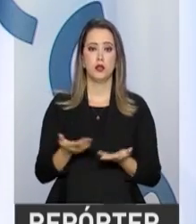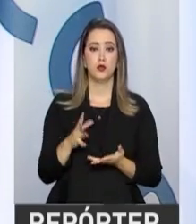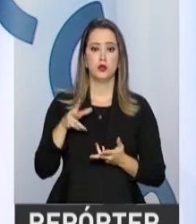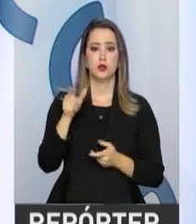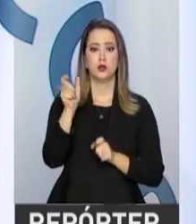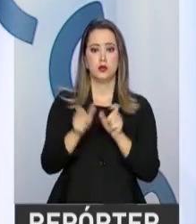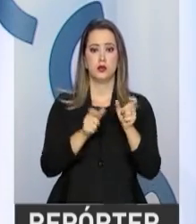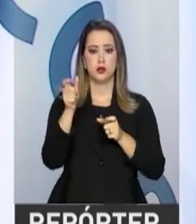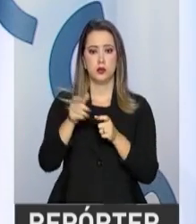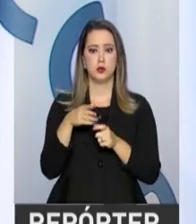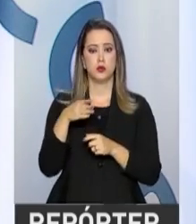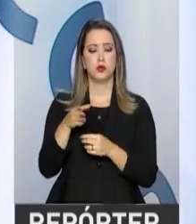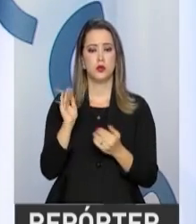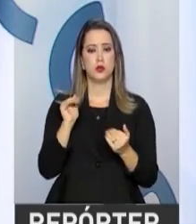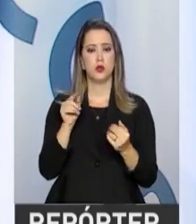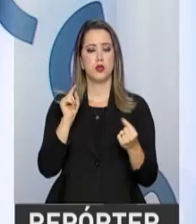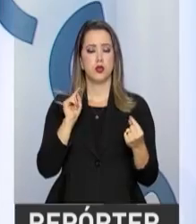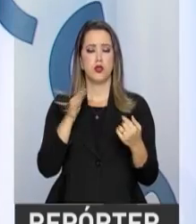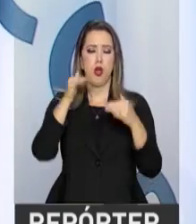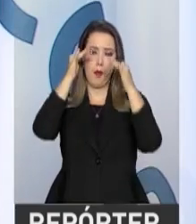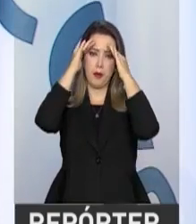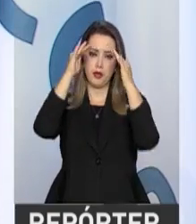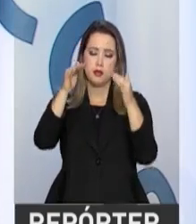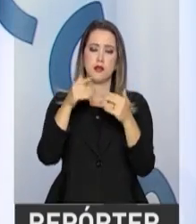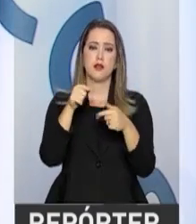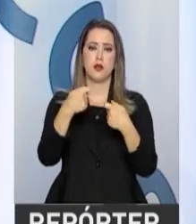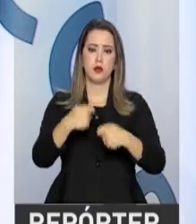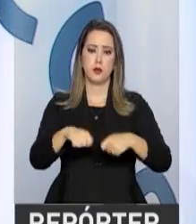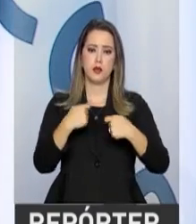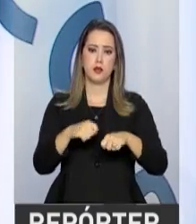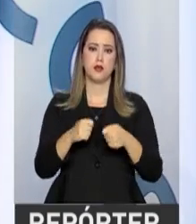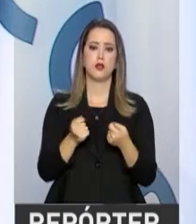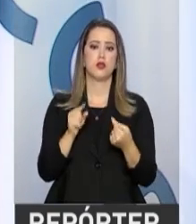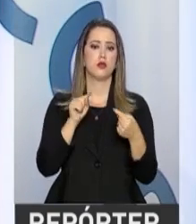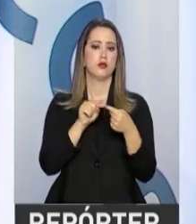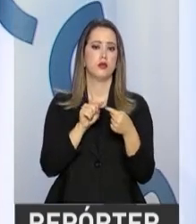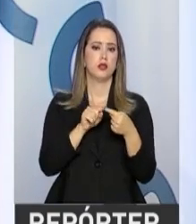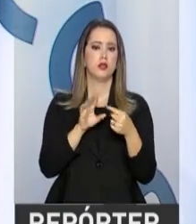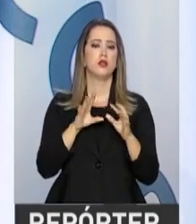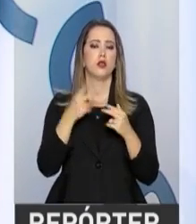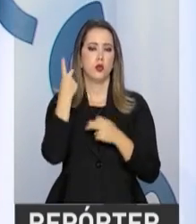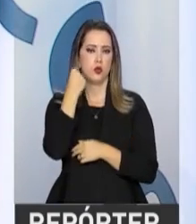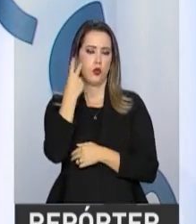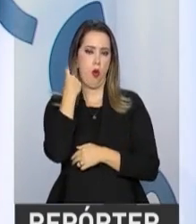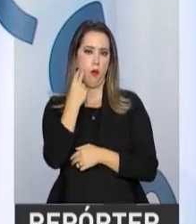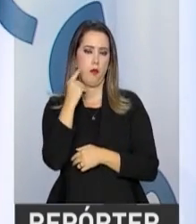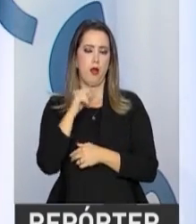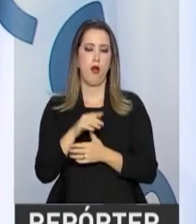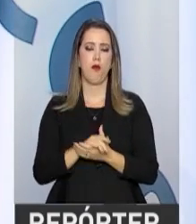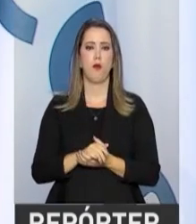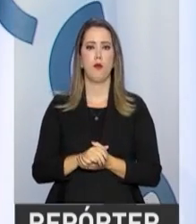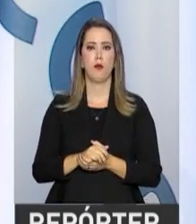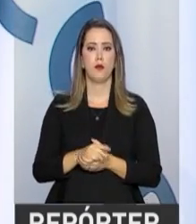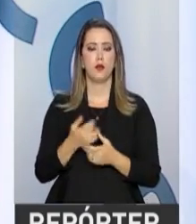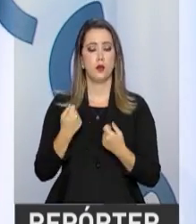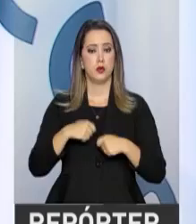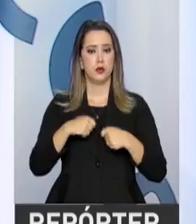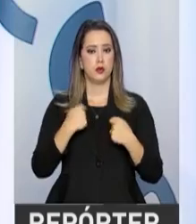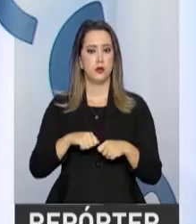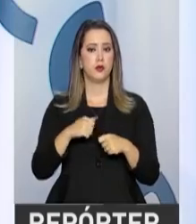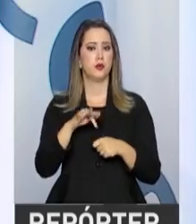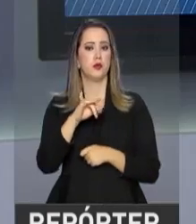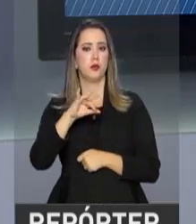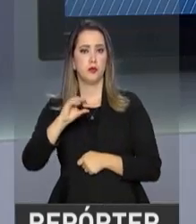já atendendo à exigência e todo mundo já enquadrado dentro da normalidade da de atendimento da exigência